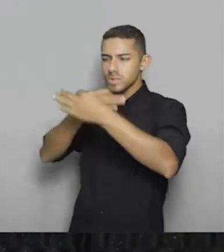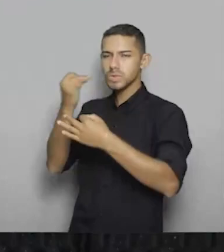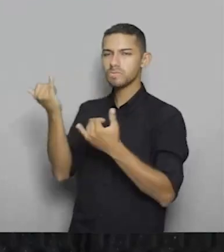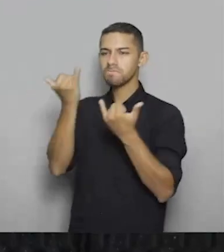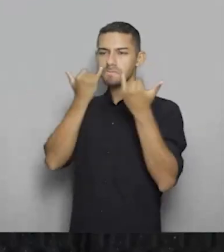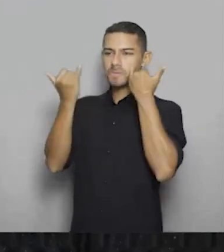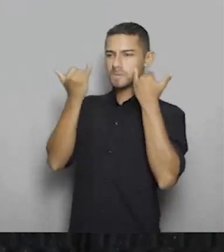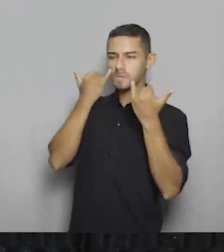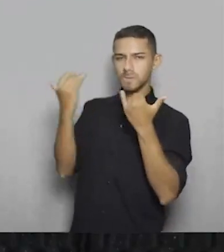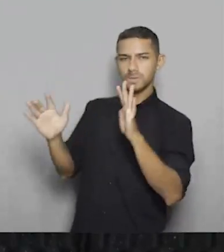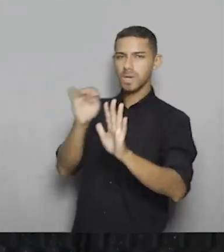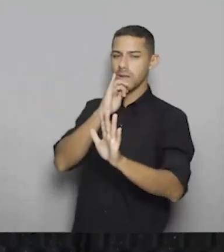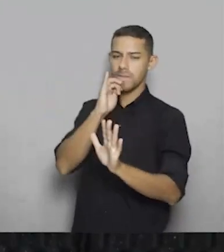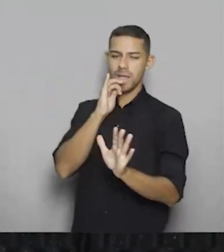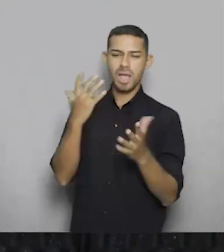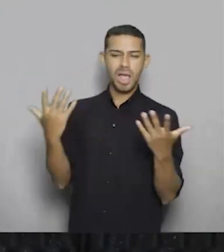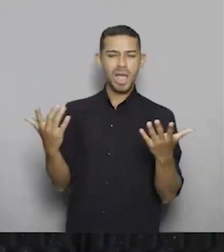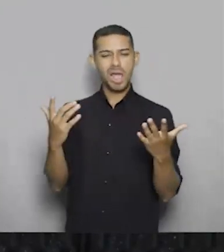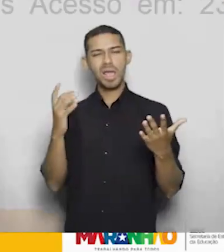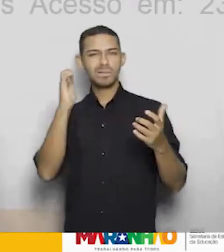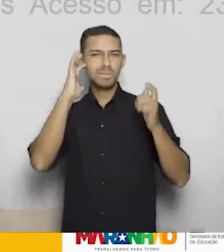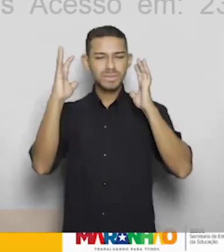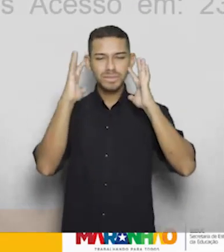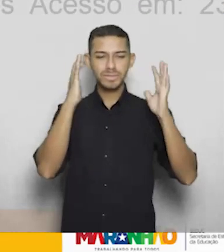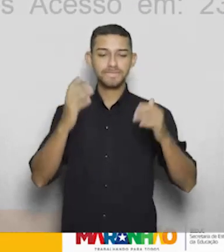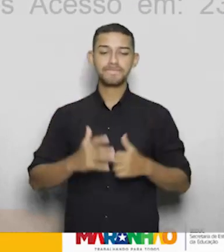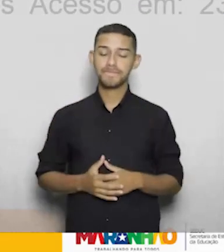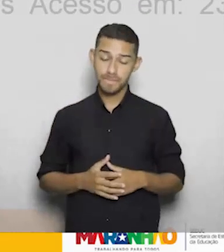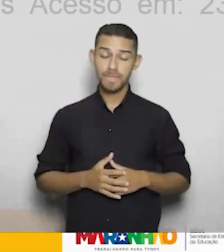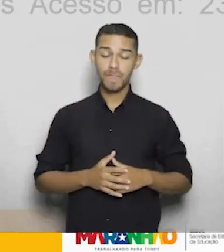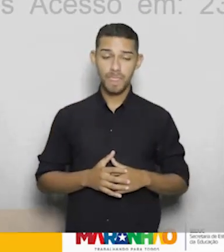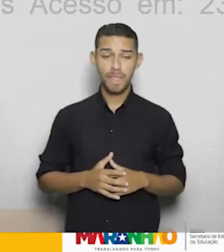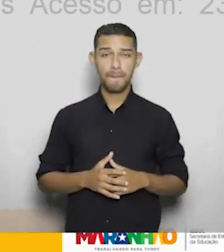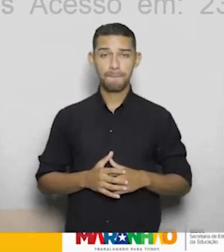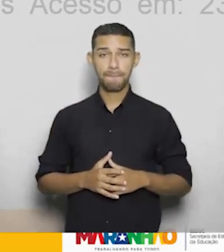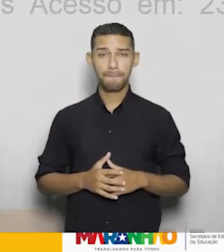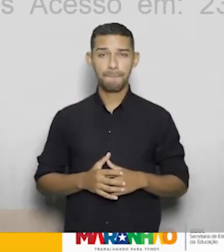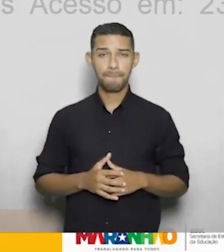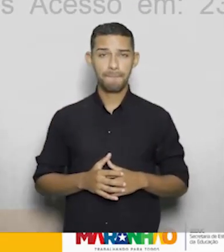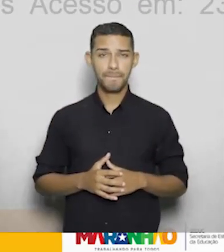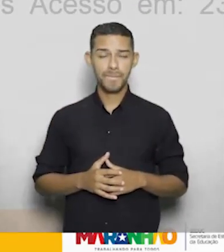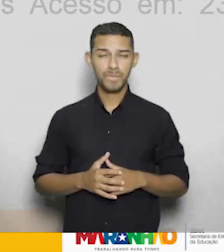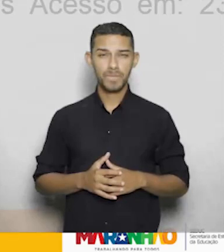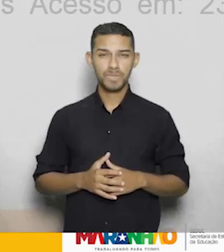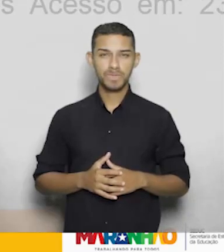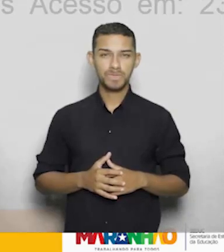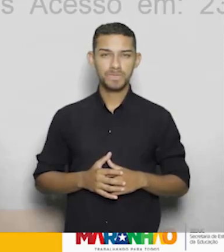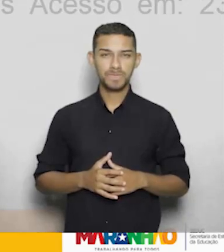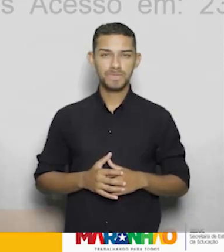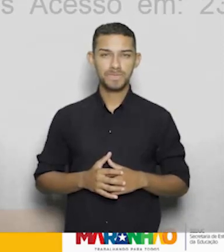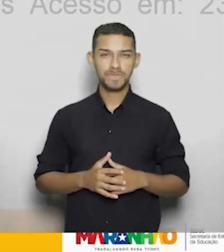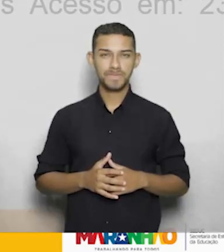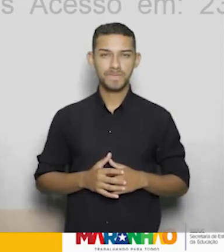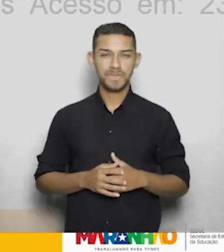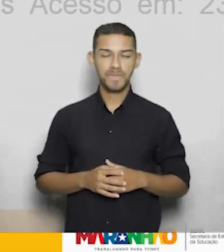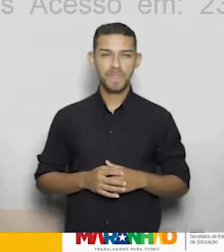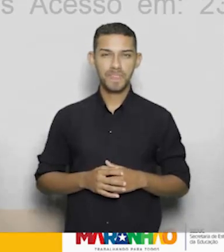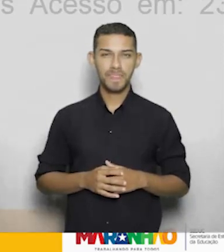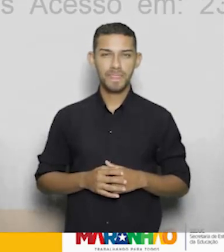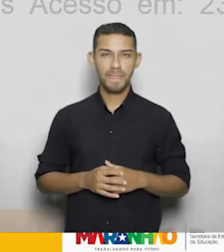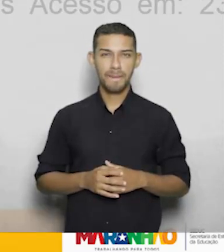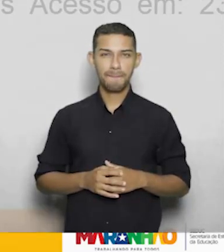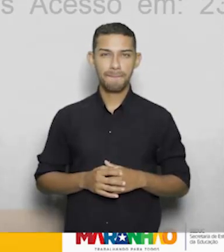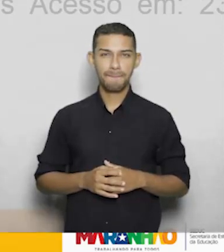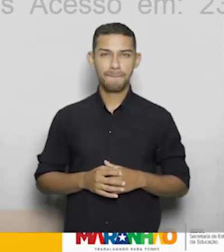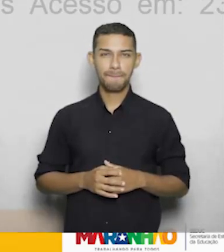por lebre. Você está comprando gato por lebre. E ele mudou. Este mundo que nos han creado, que al